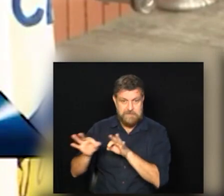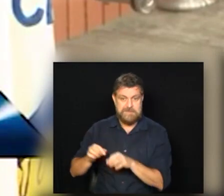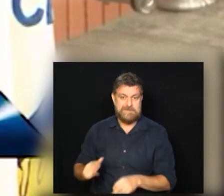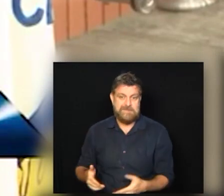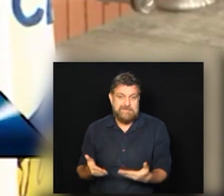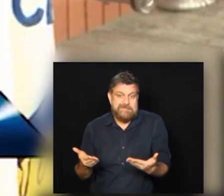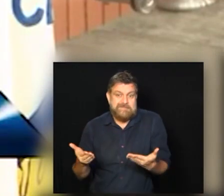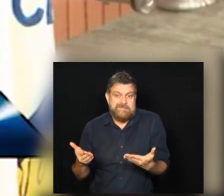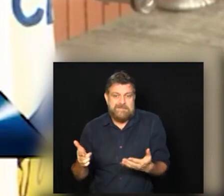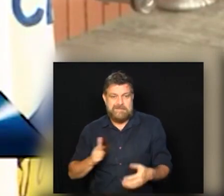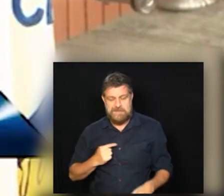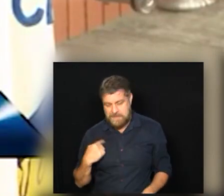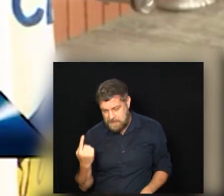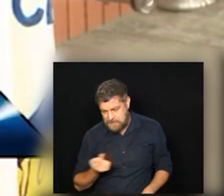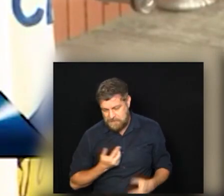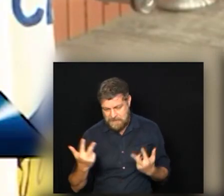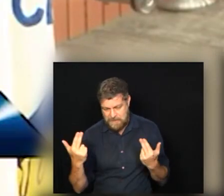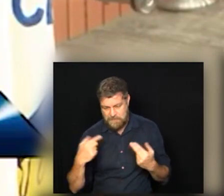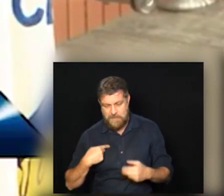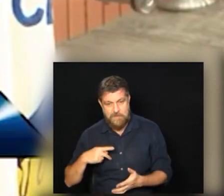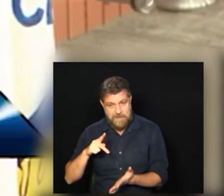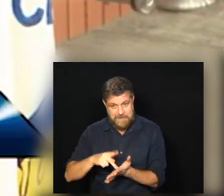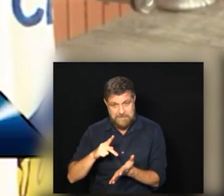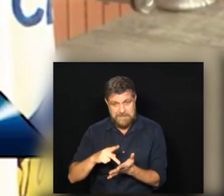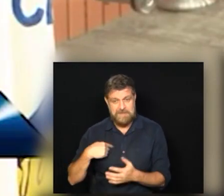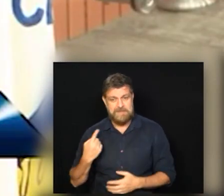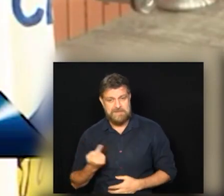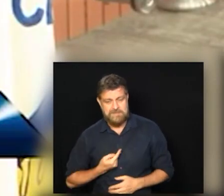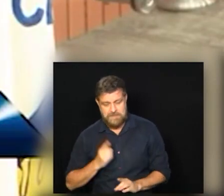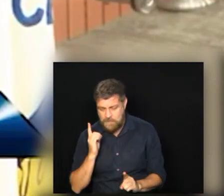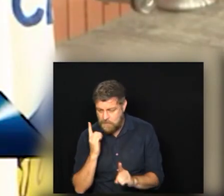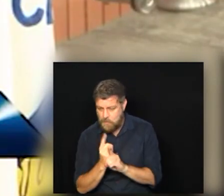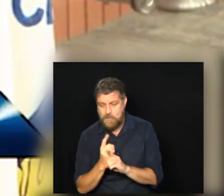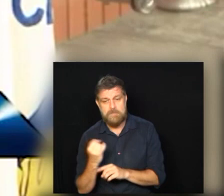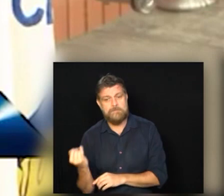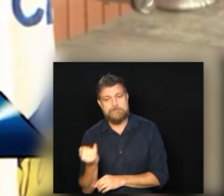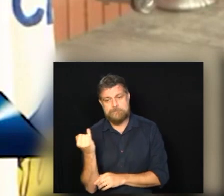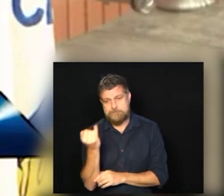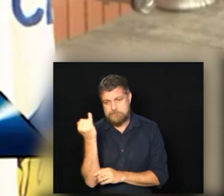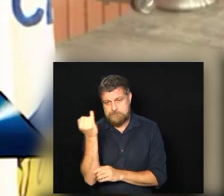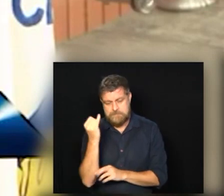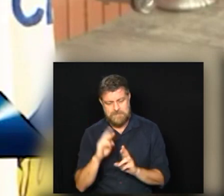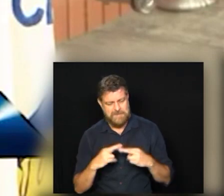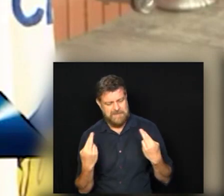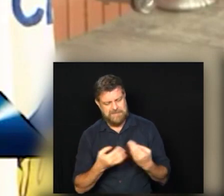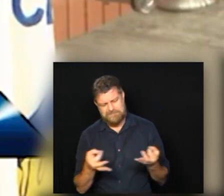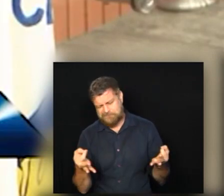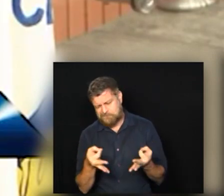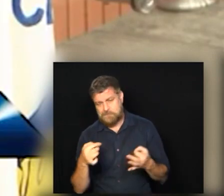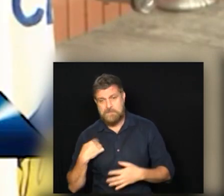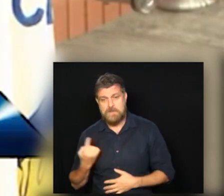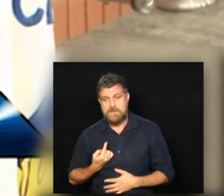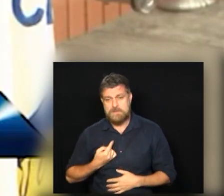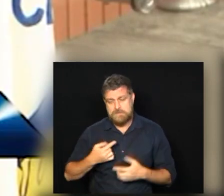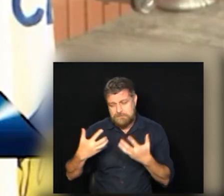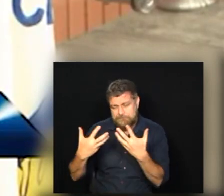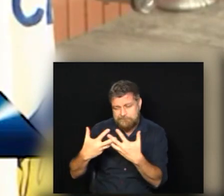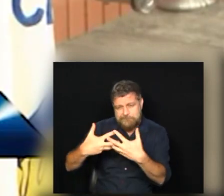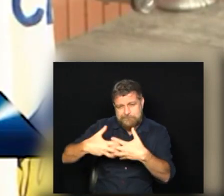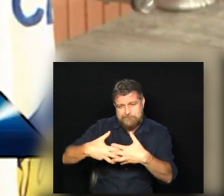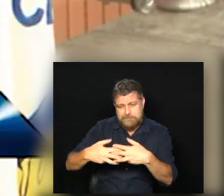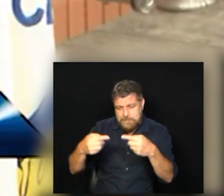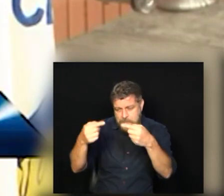entregar. Então é isso, essa é a nossa realidade. Foi um encontro muito importante para a gente afinar